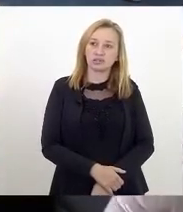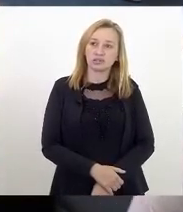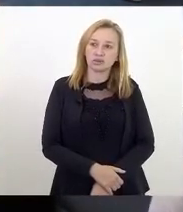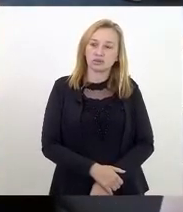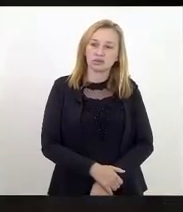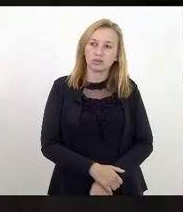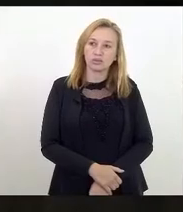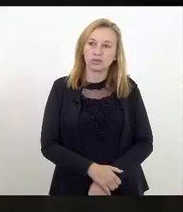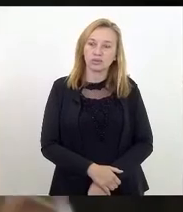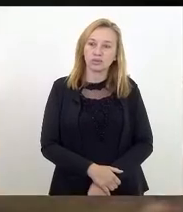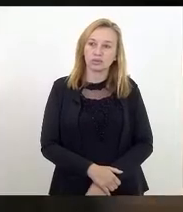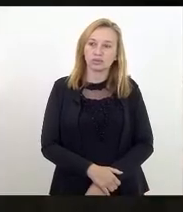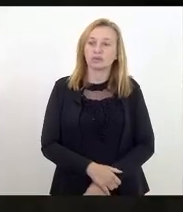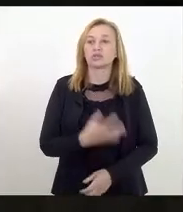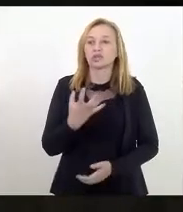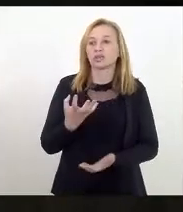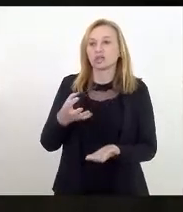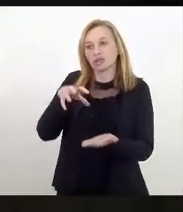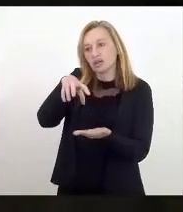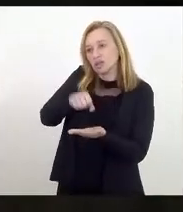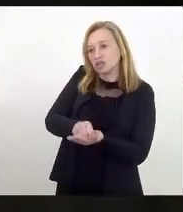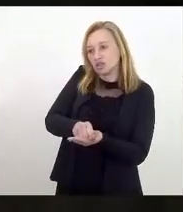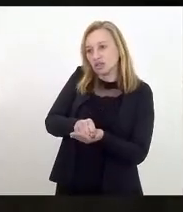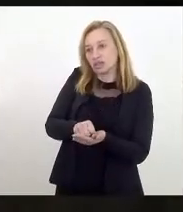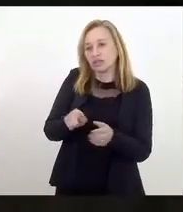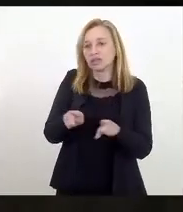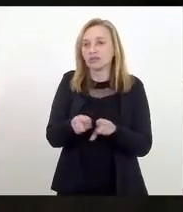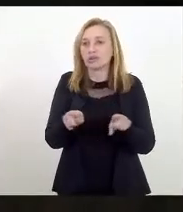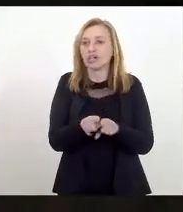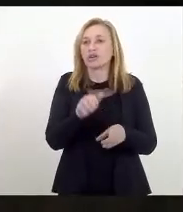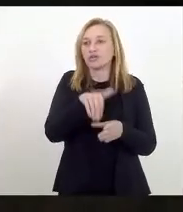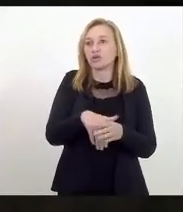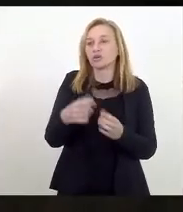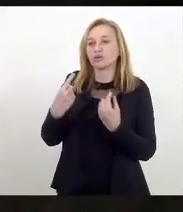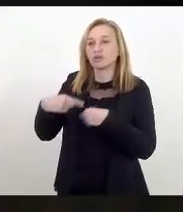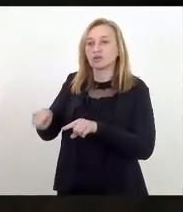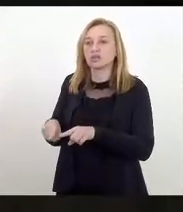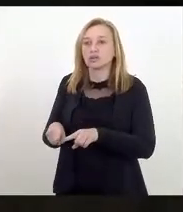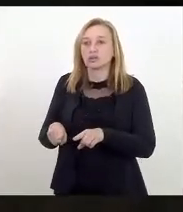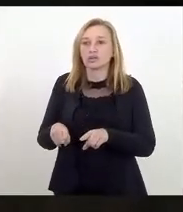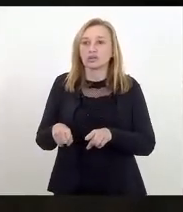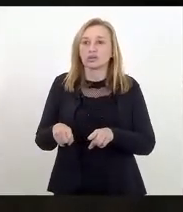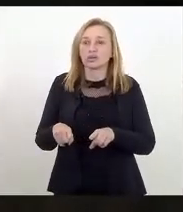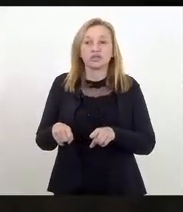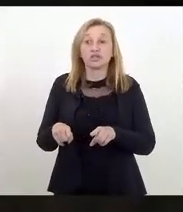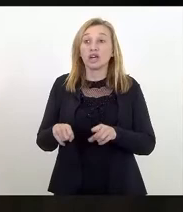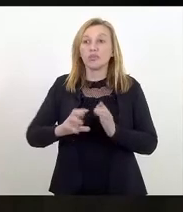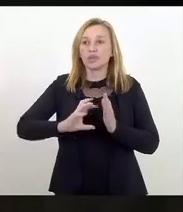Quero registrar, quero consignar voto contrário da bancada do Novo.